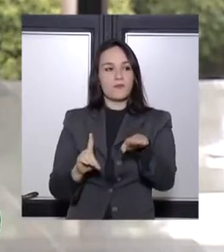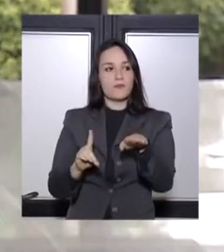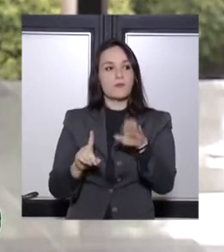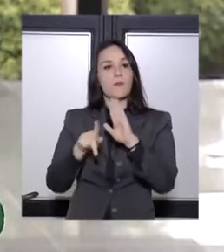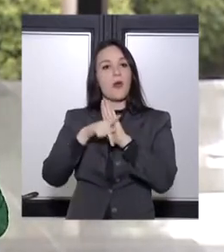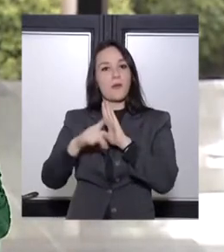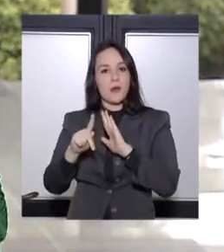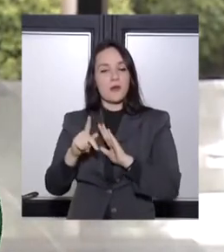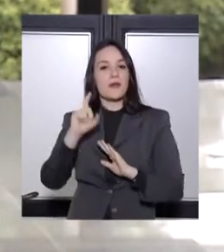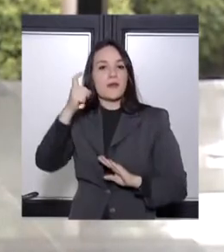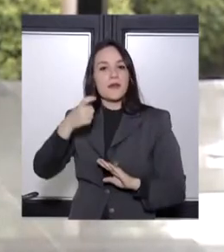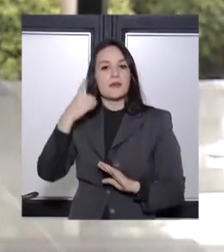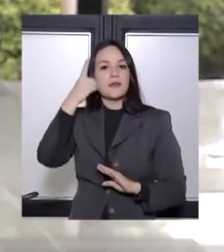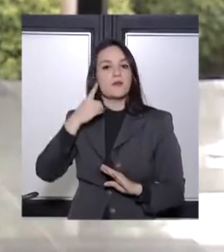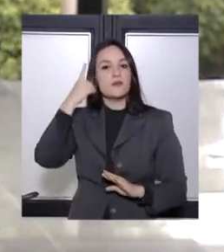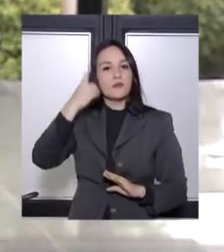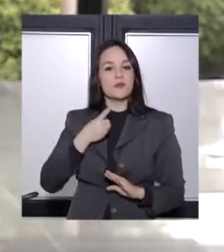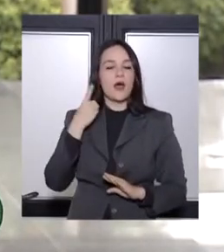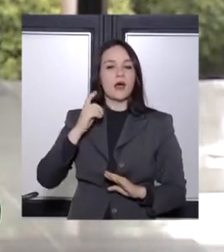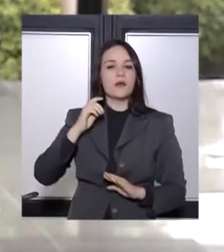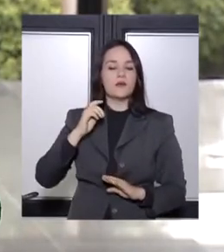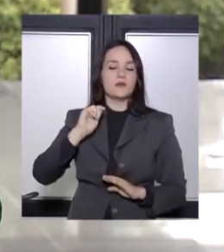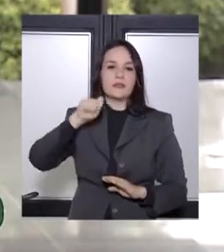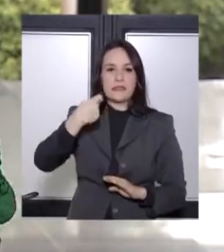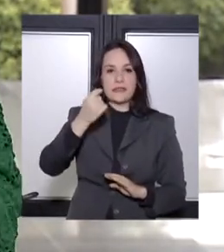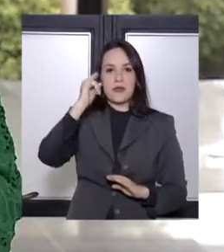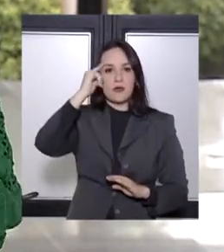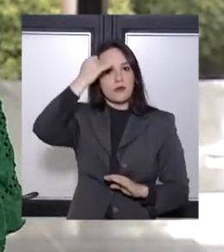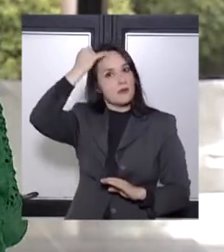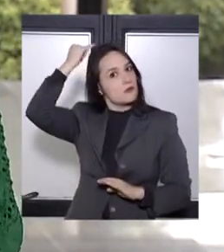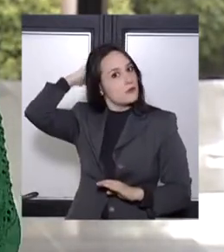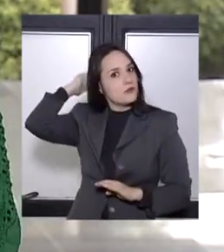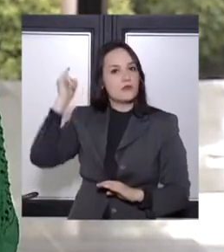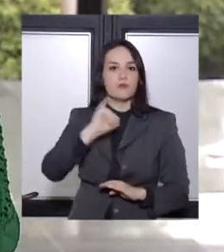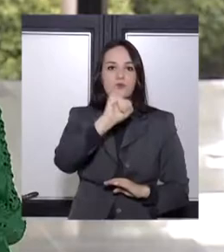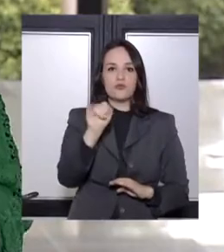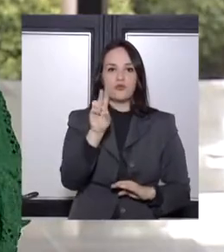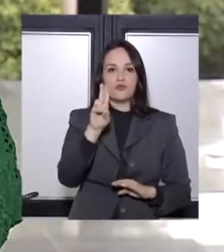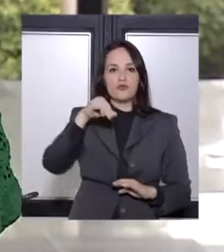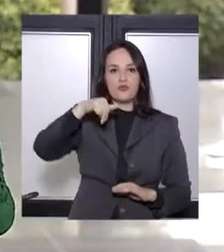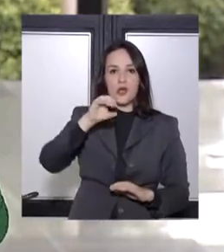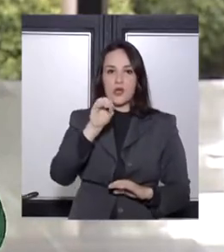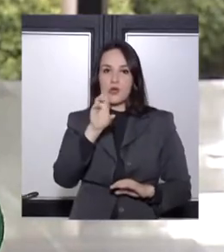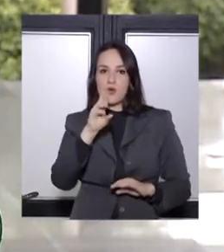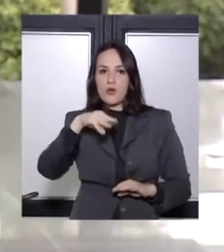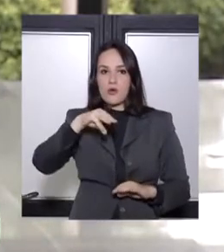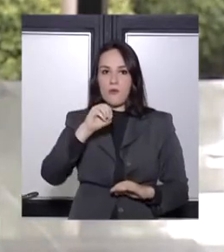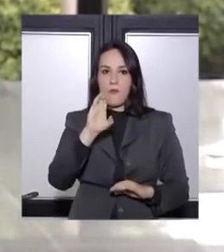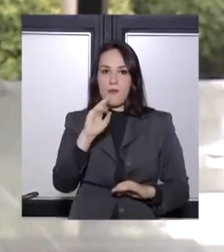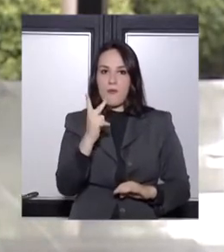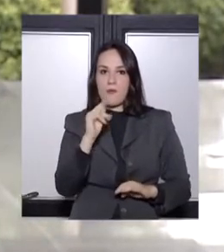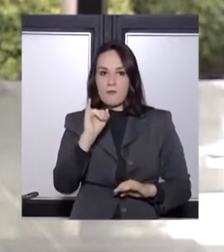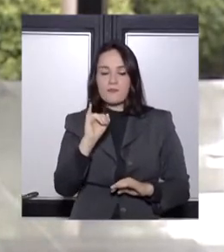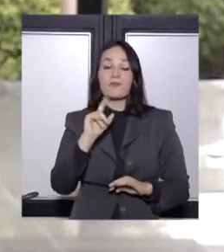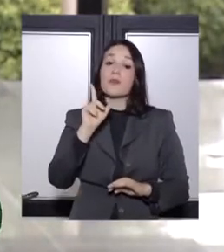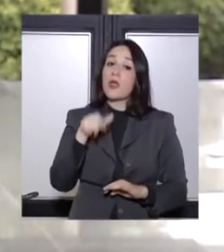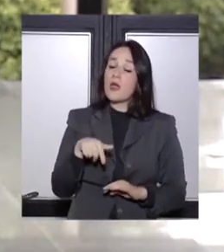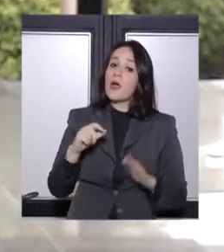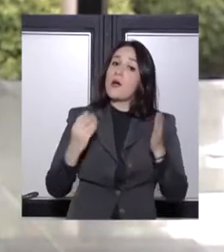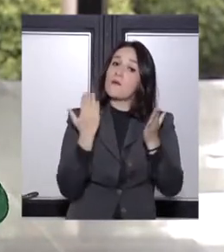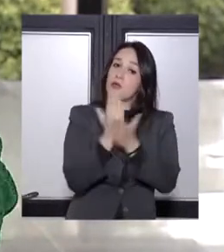pelo ex-deputado Júnior Mock. Foi aprovado, foi sancionado pelo